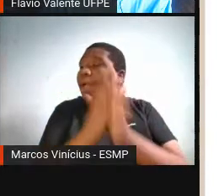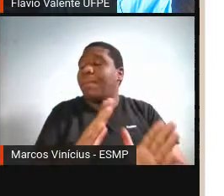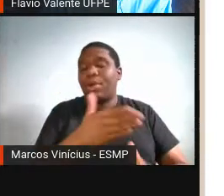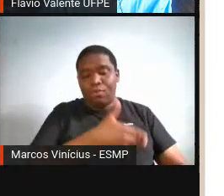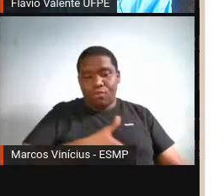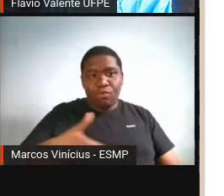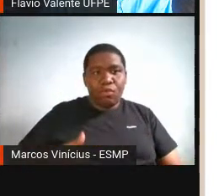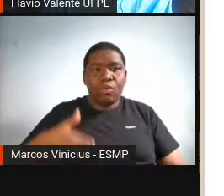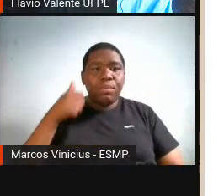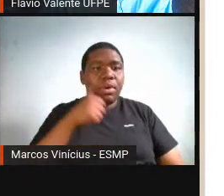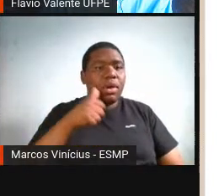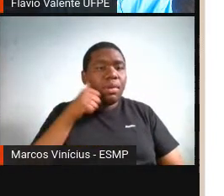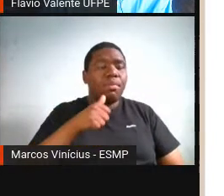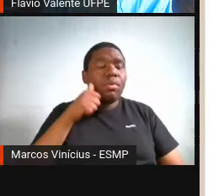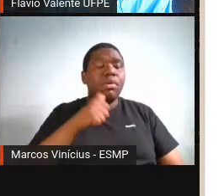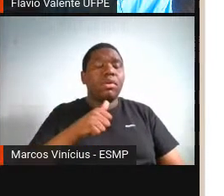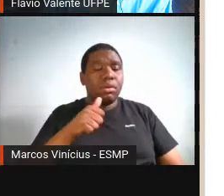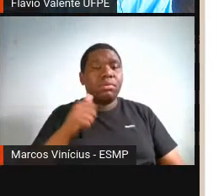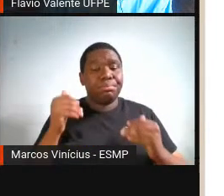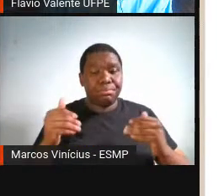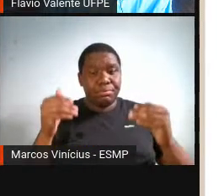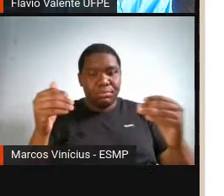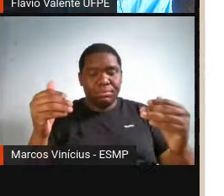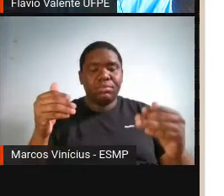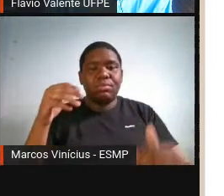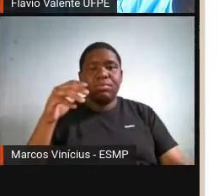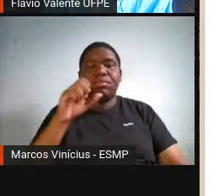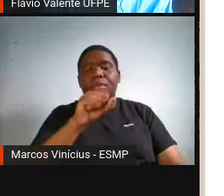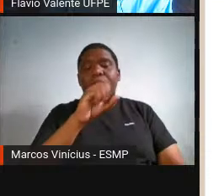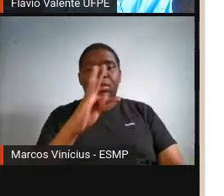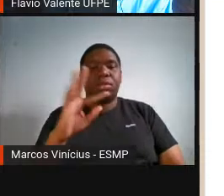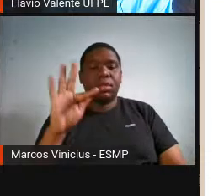Rosa Weber. E até hoje não tem um posicionamento dela